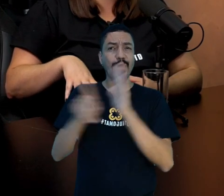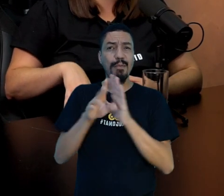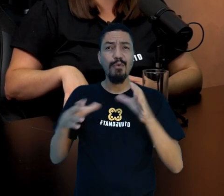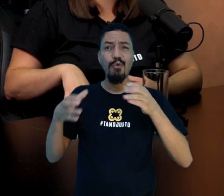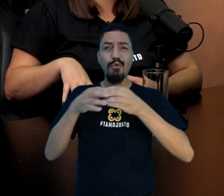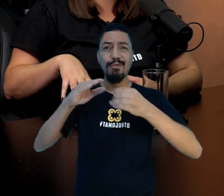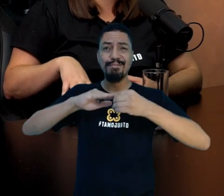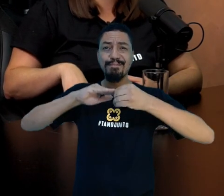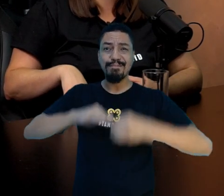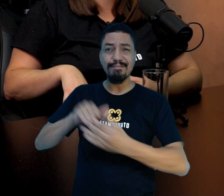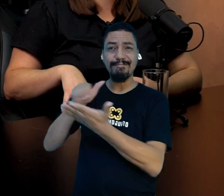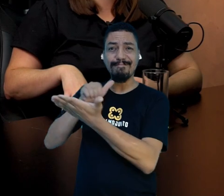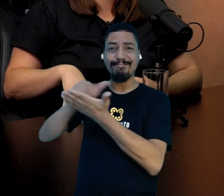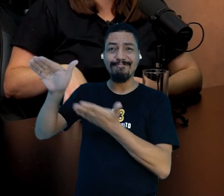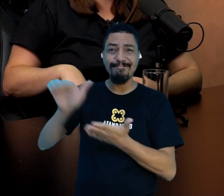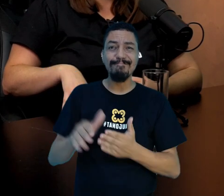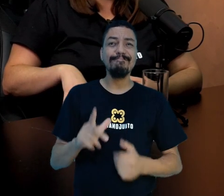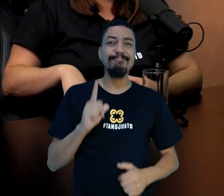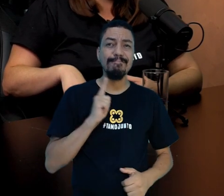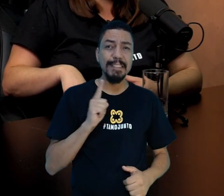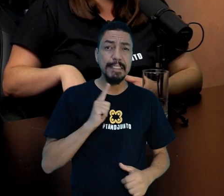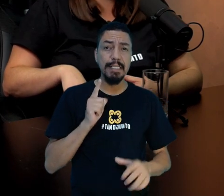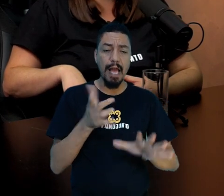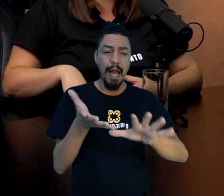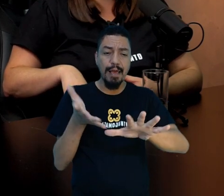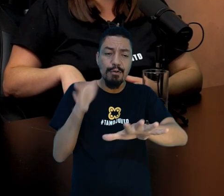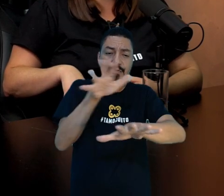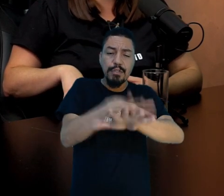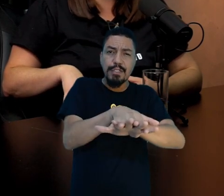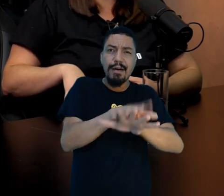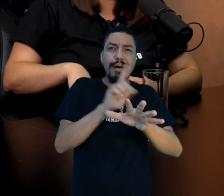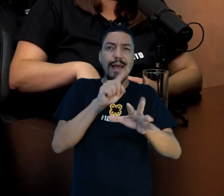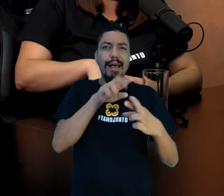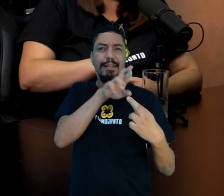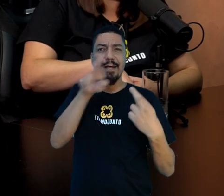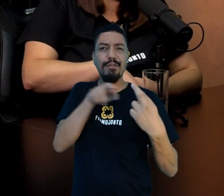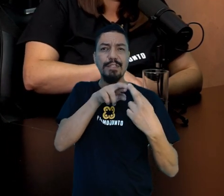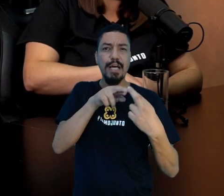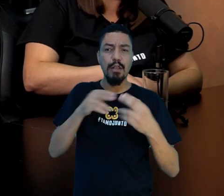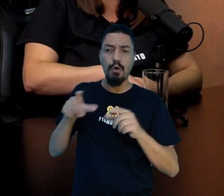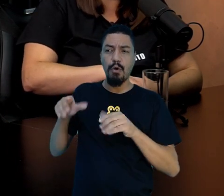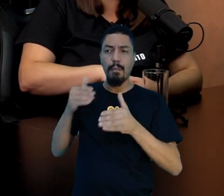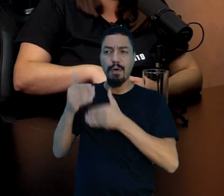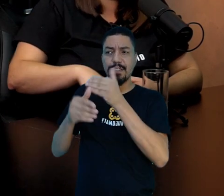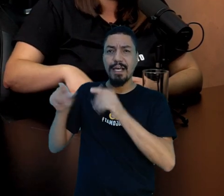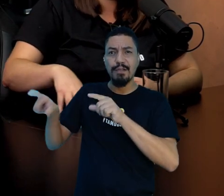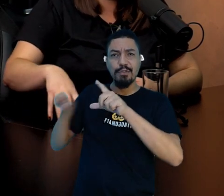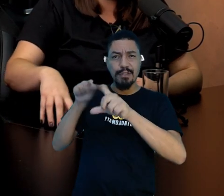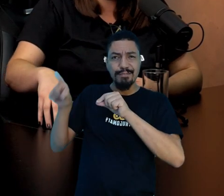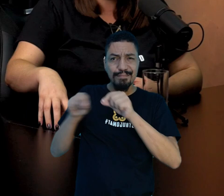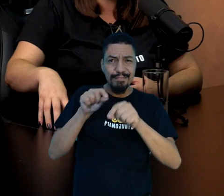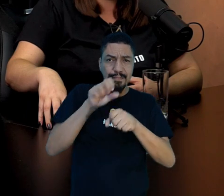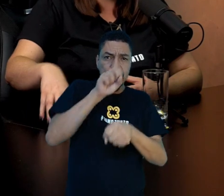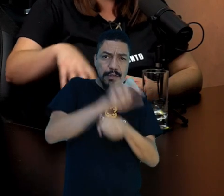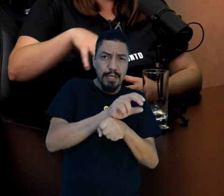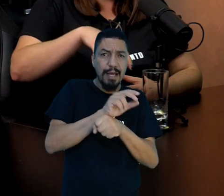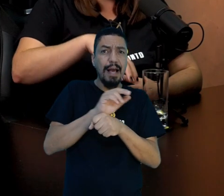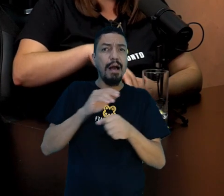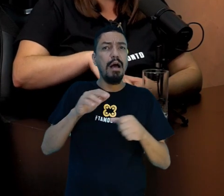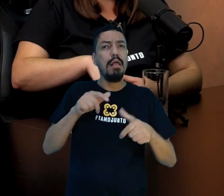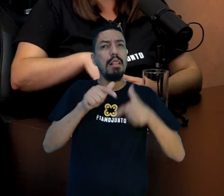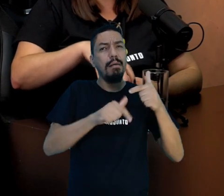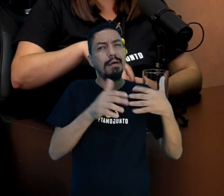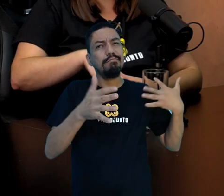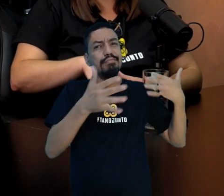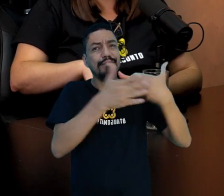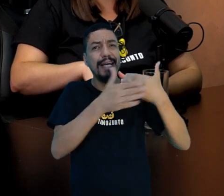grupos minorizados desligados. E a inclusão, ela permeia desde o processo seletivo até o desligamento,